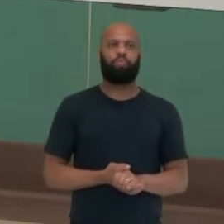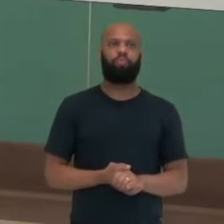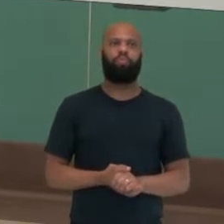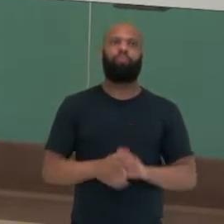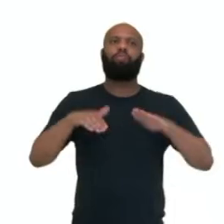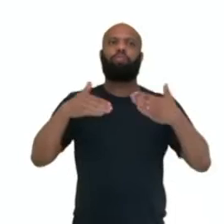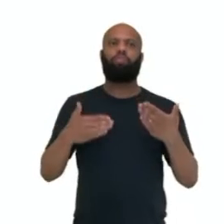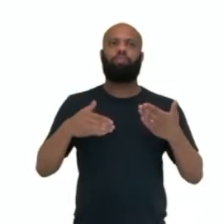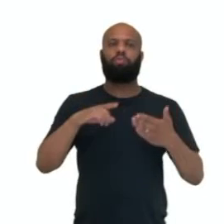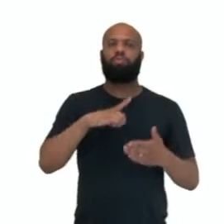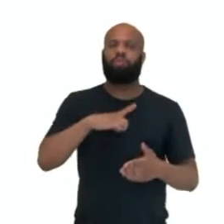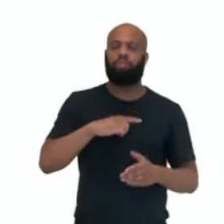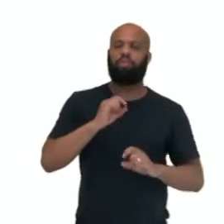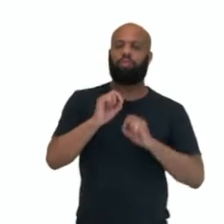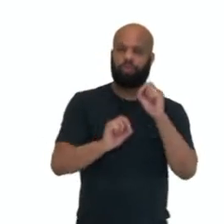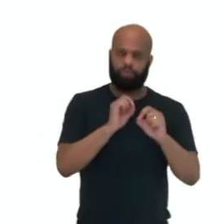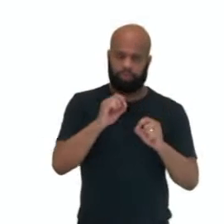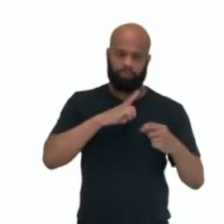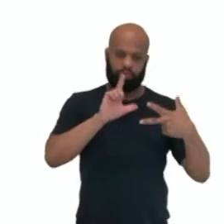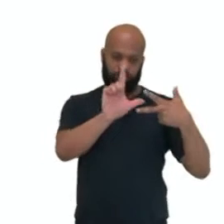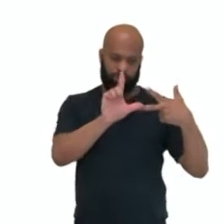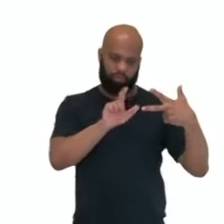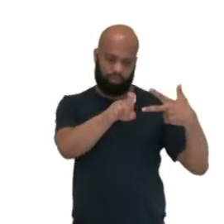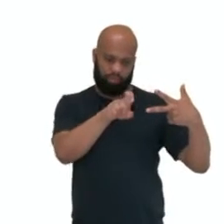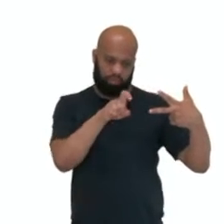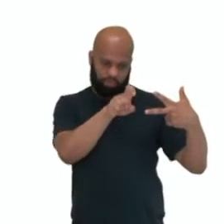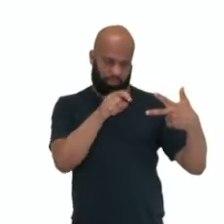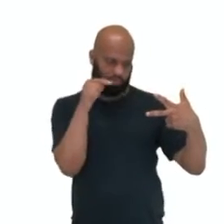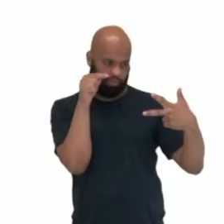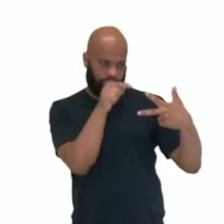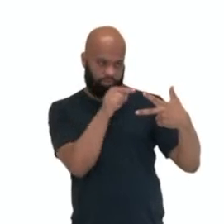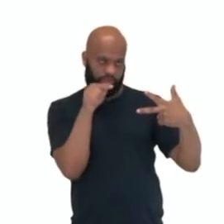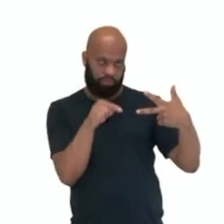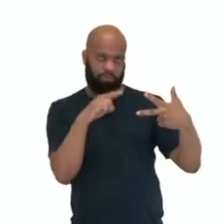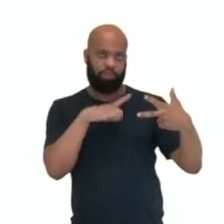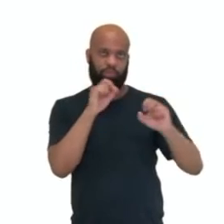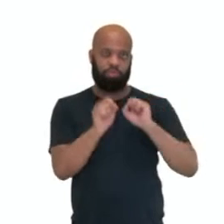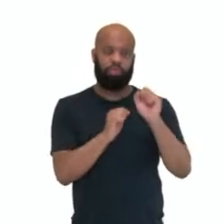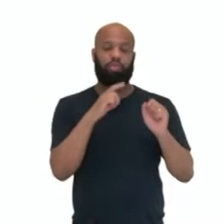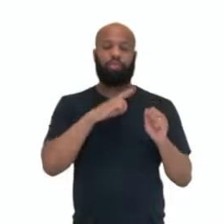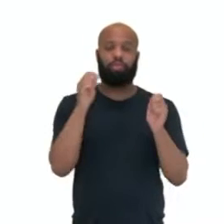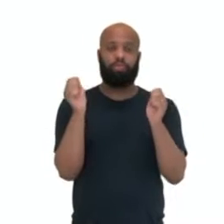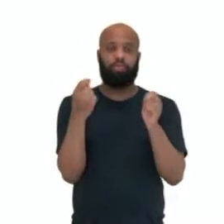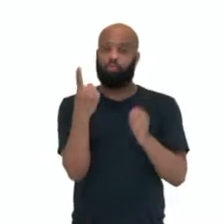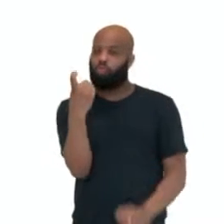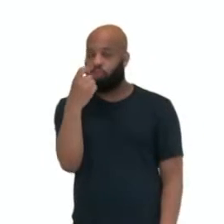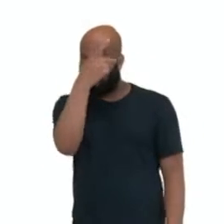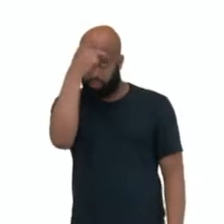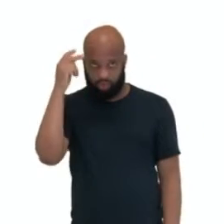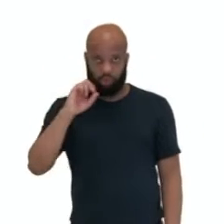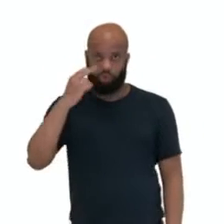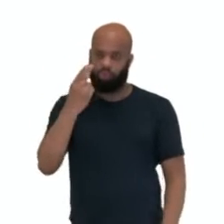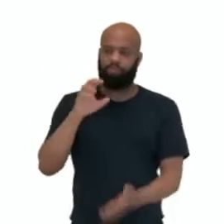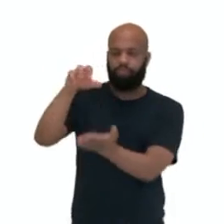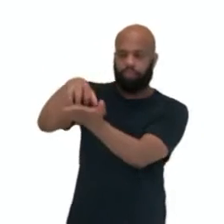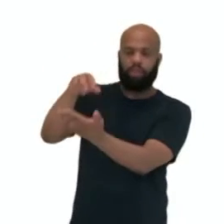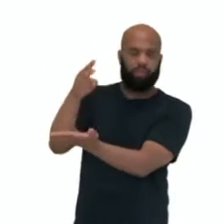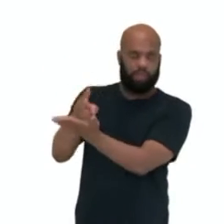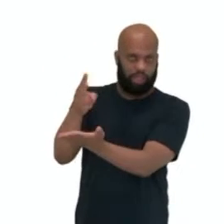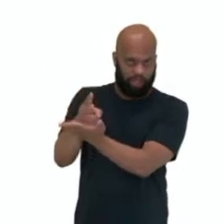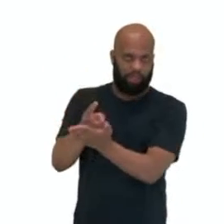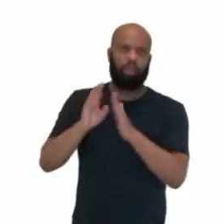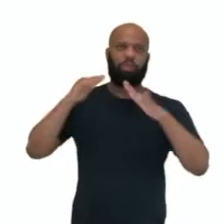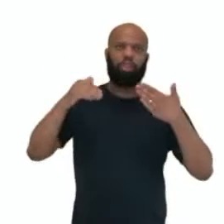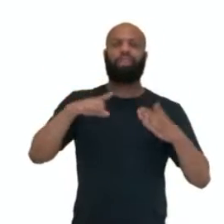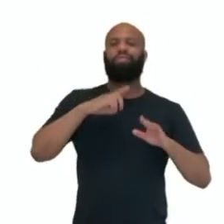Quando os poderes legislativo e executivo ficam reunidos numa mesma pessoa ou instituição do Estado,